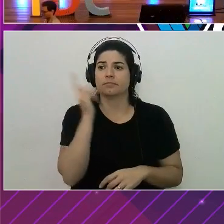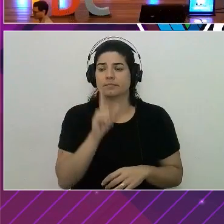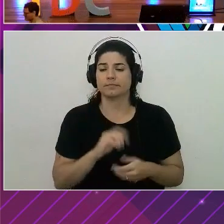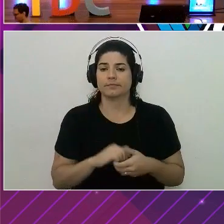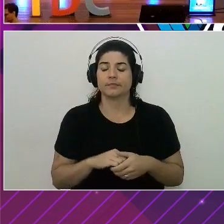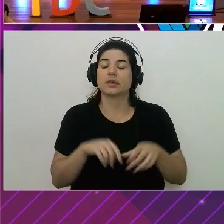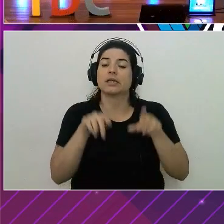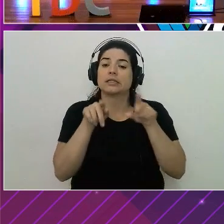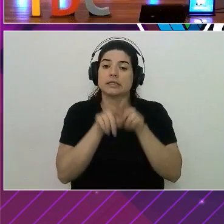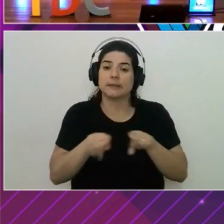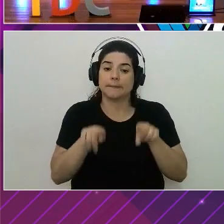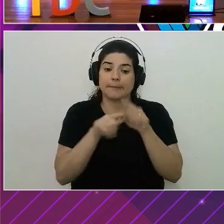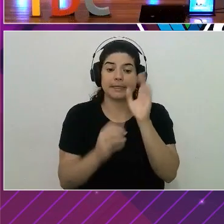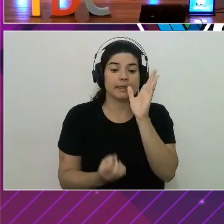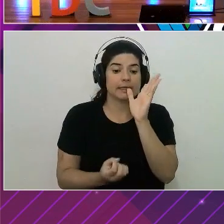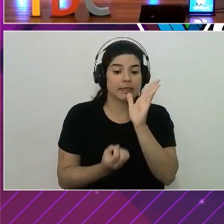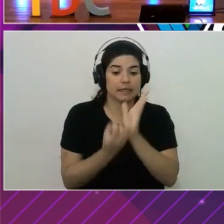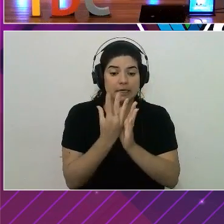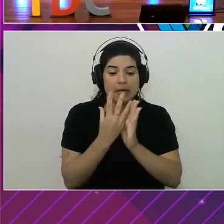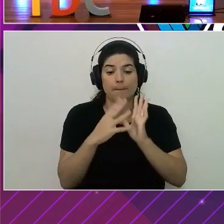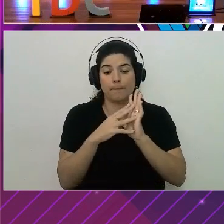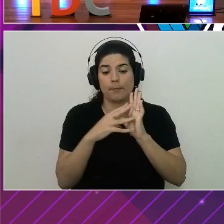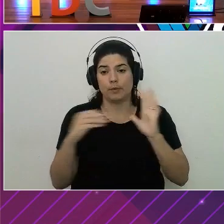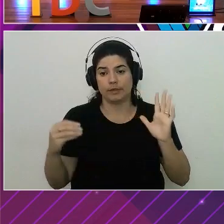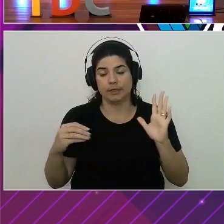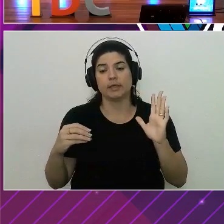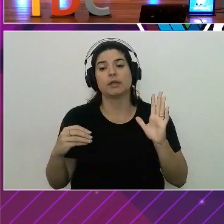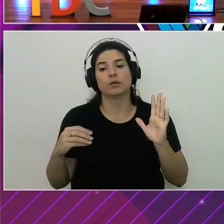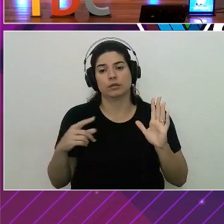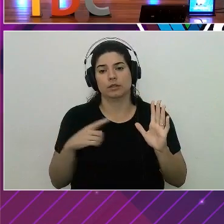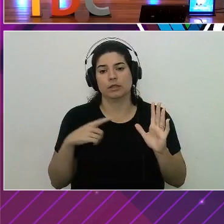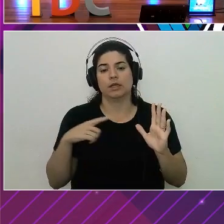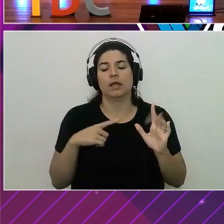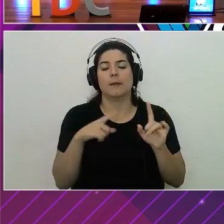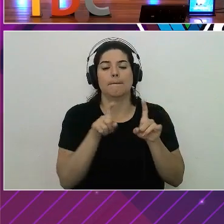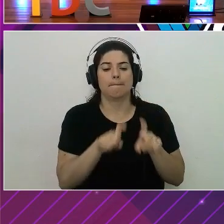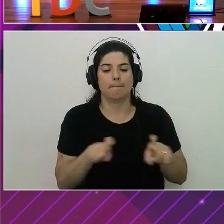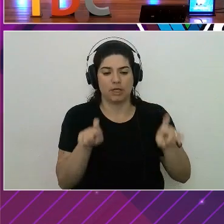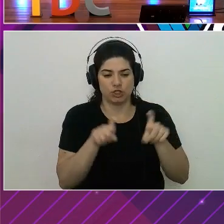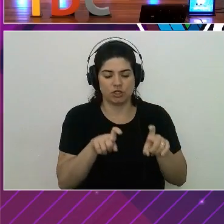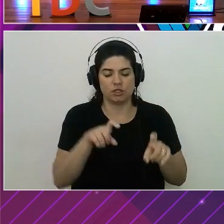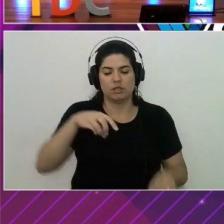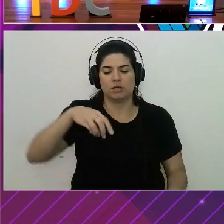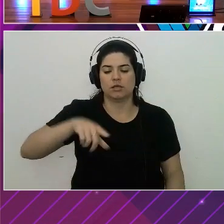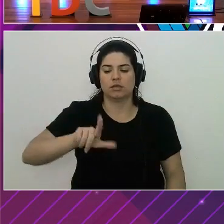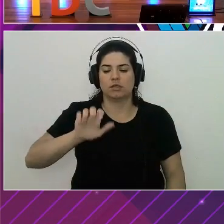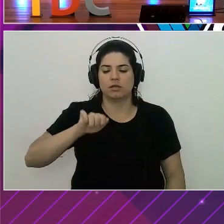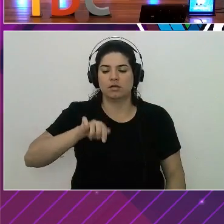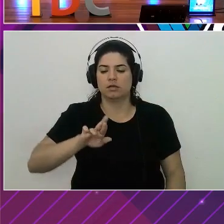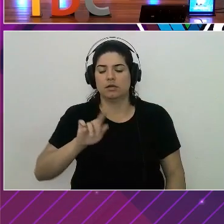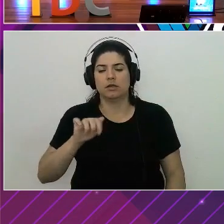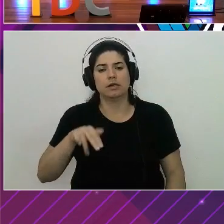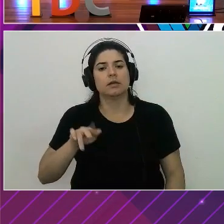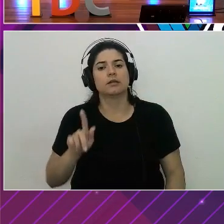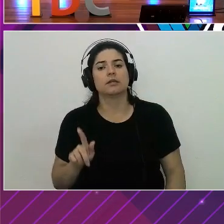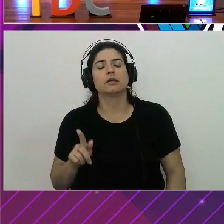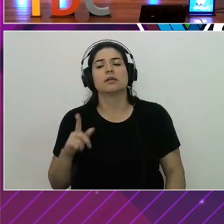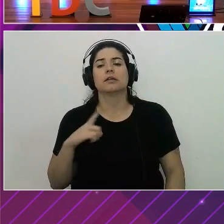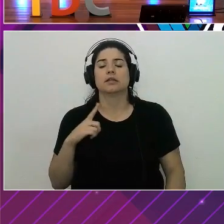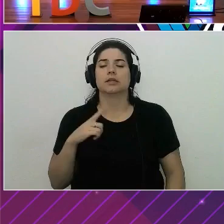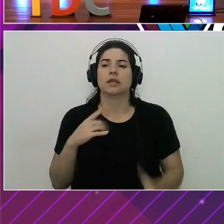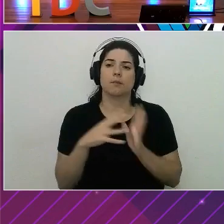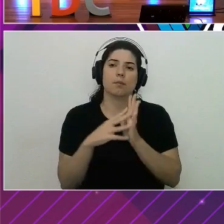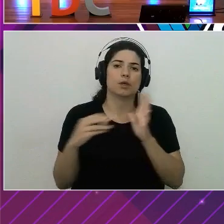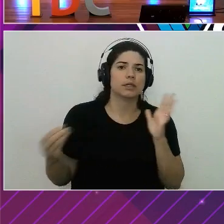criar modelos de machine learning, modelos de predição de dados, modelos de classificação de dados,